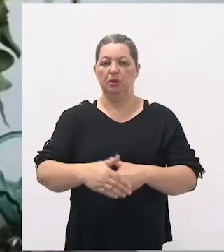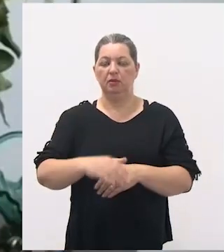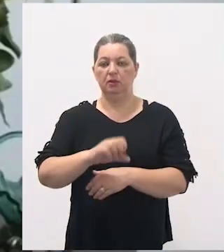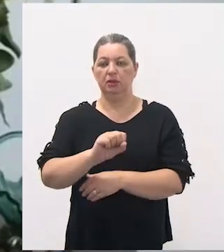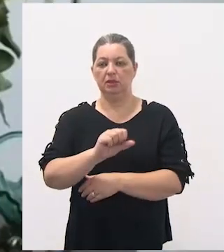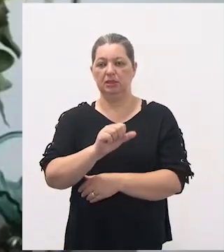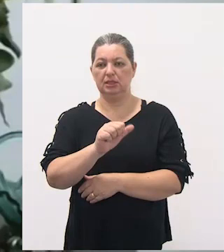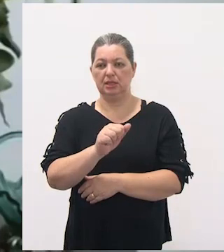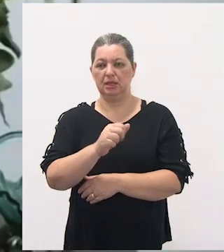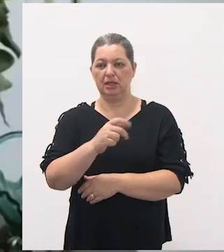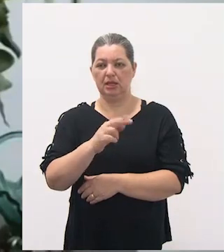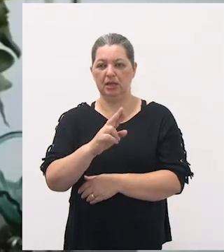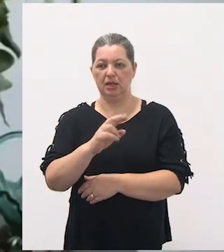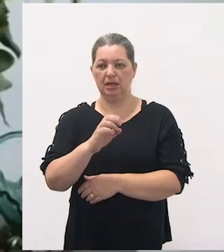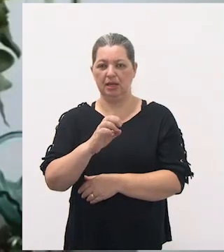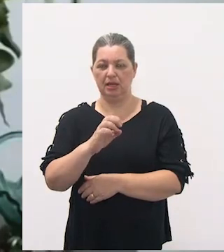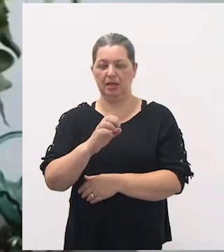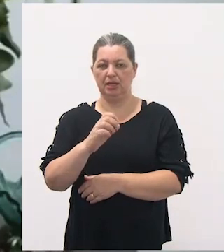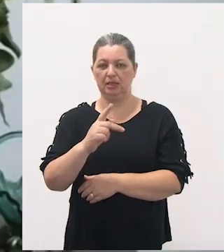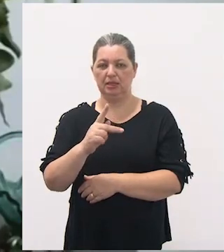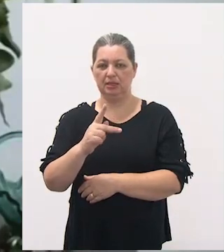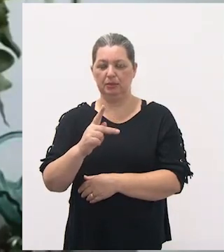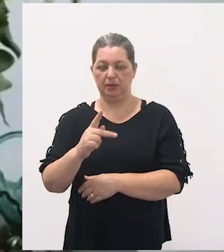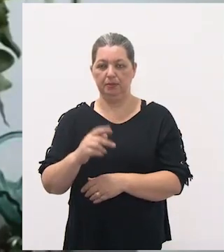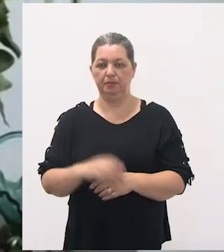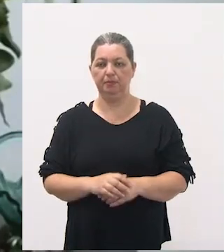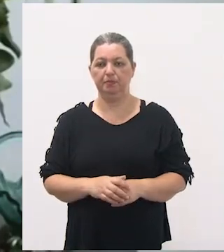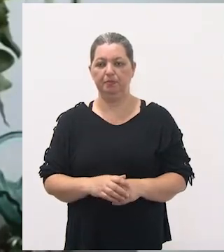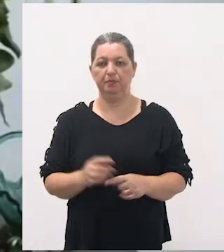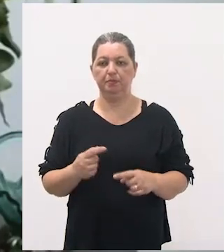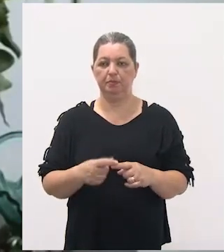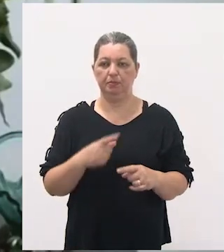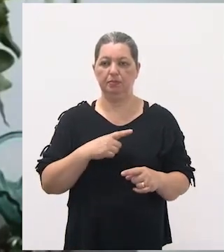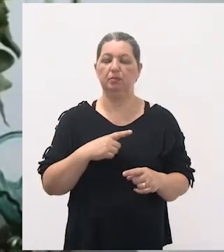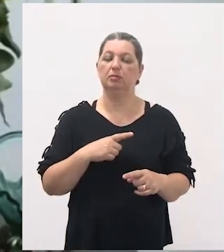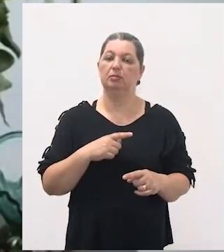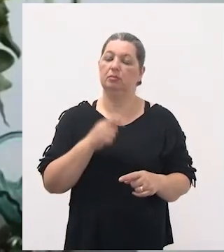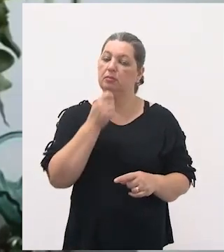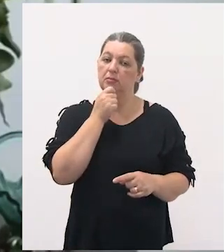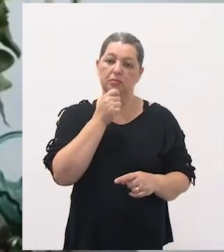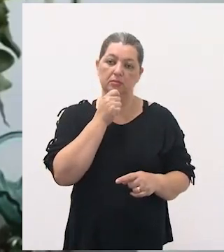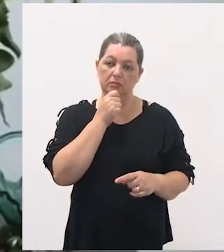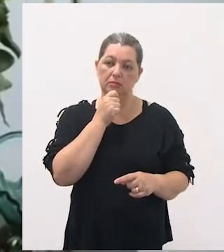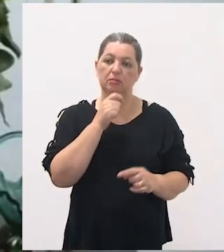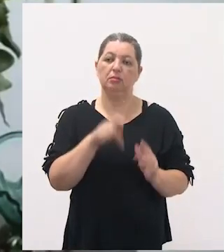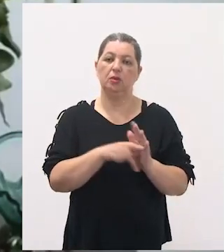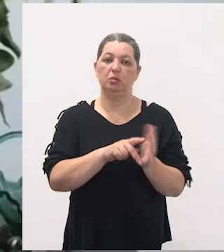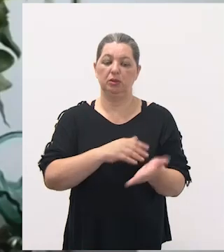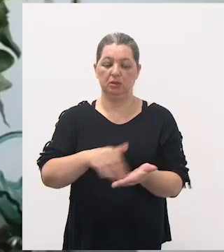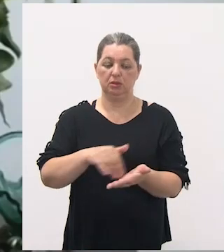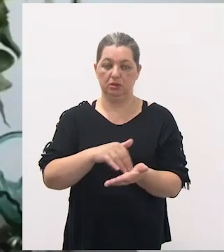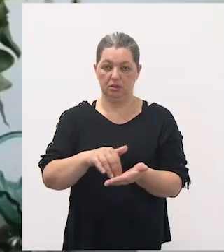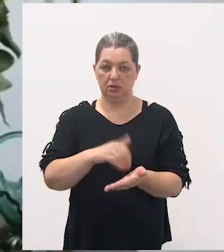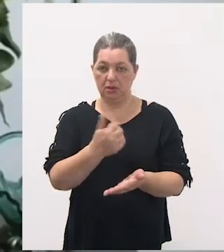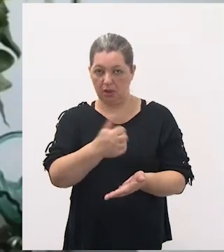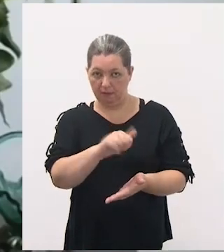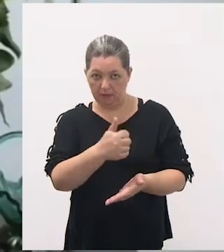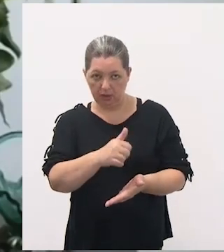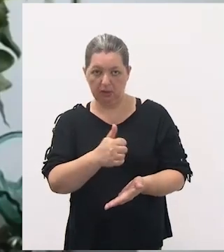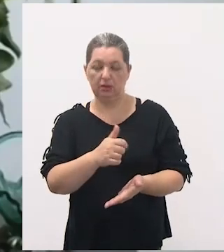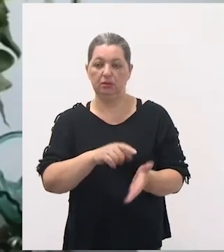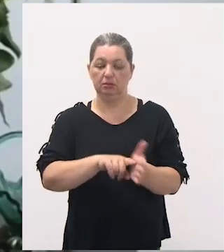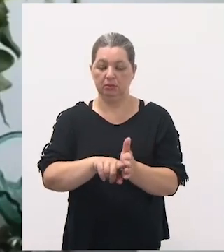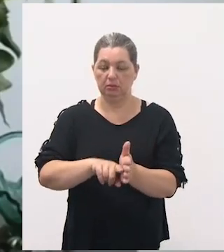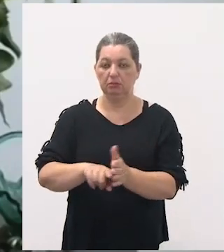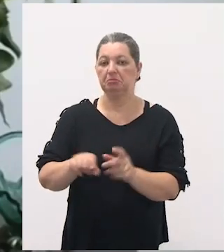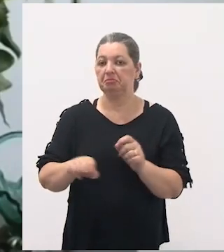Olha, professora, o SARESP está sendo ainda, o secretário está fazendo análise toda, que momento